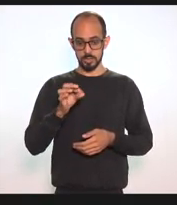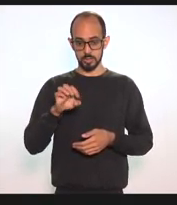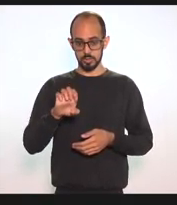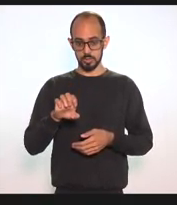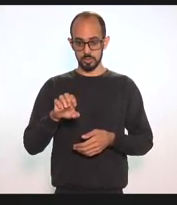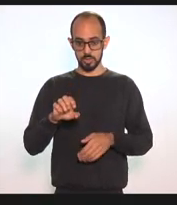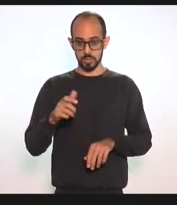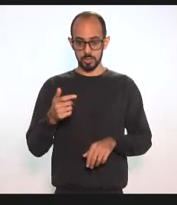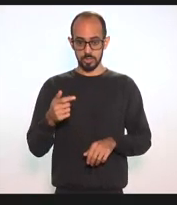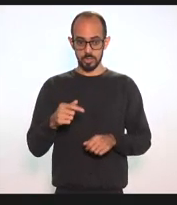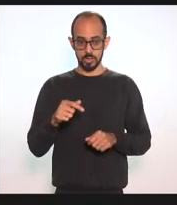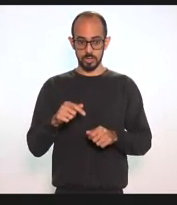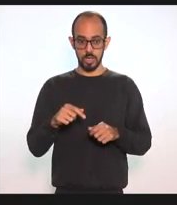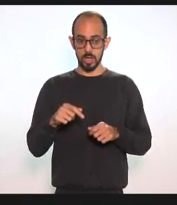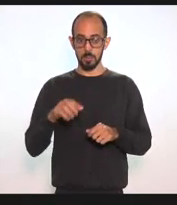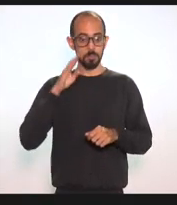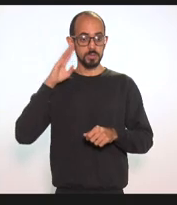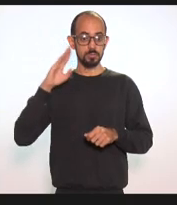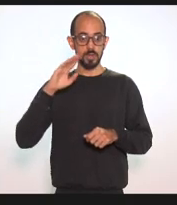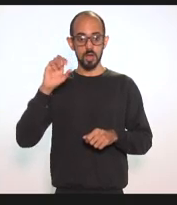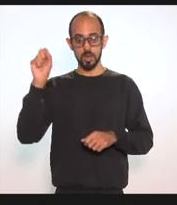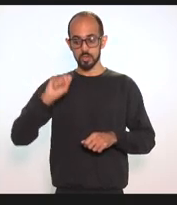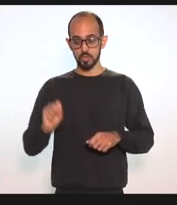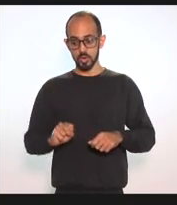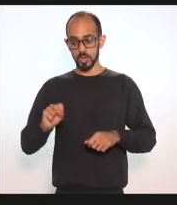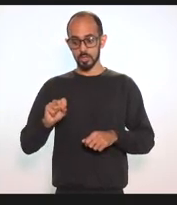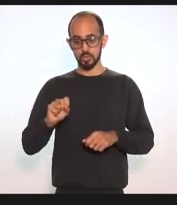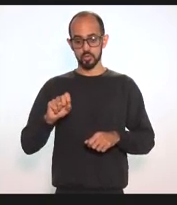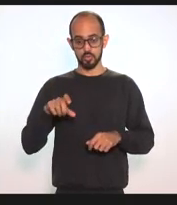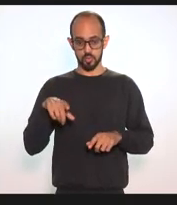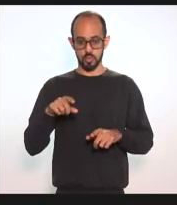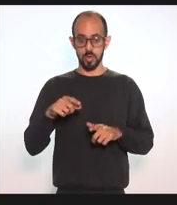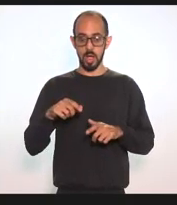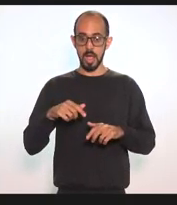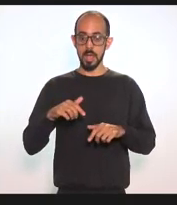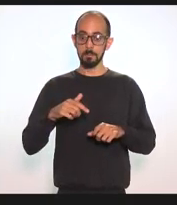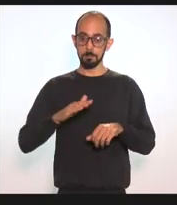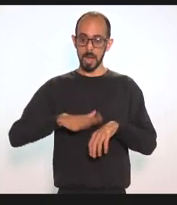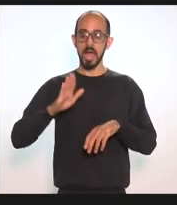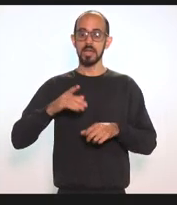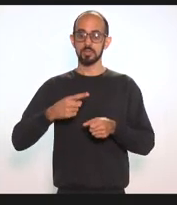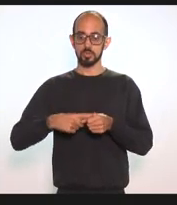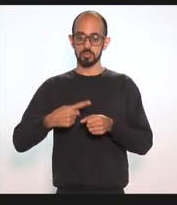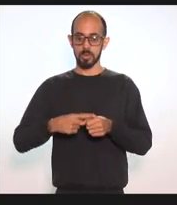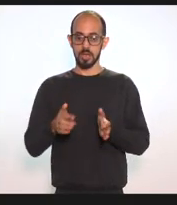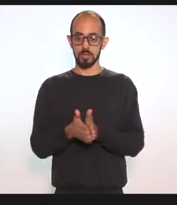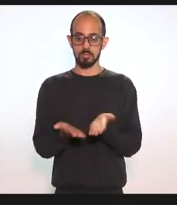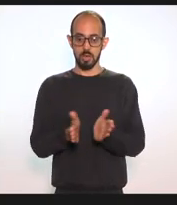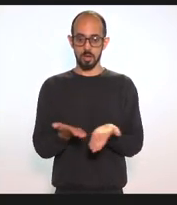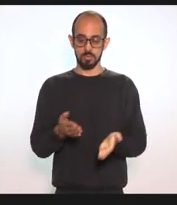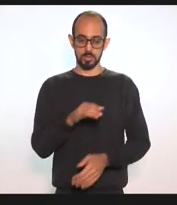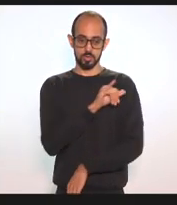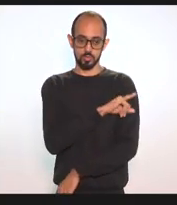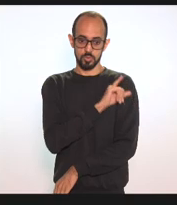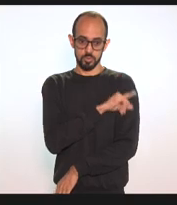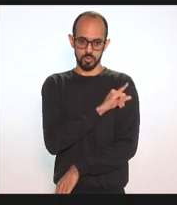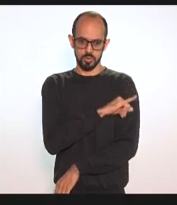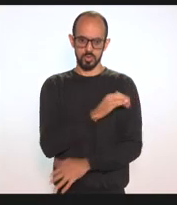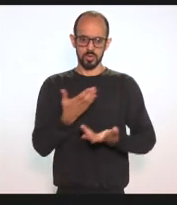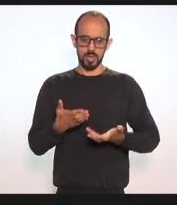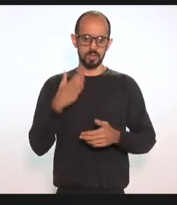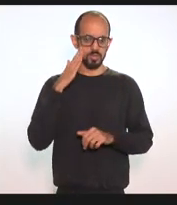mais envolvidas na Zona Sul, na Zona Norte. É o pessoal mais da periferia mesmo, adentro do município do Rio de Janeiro. Eu queria saber de que forma eles